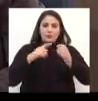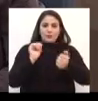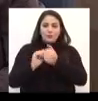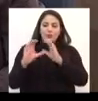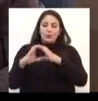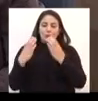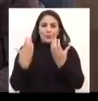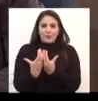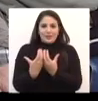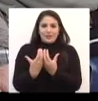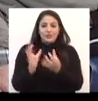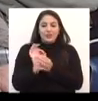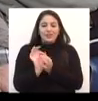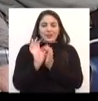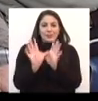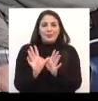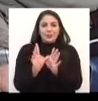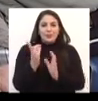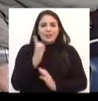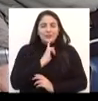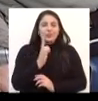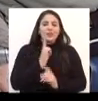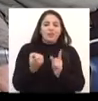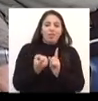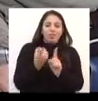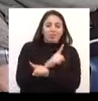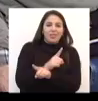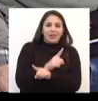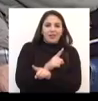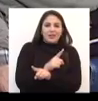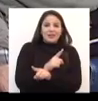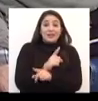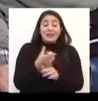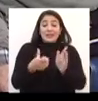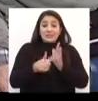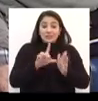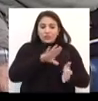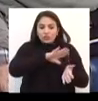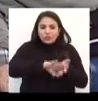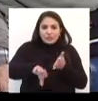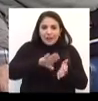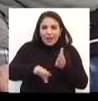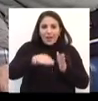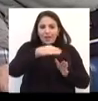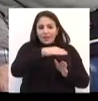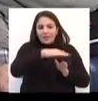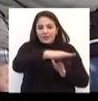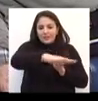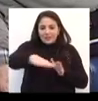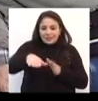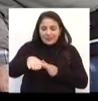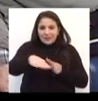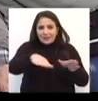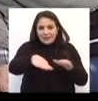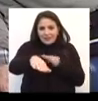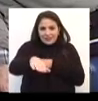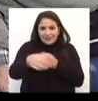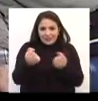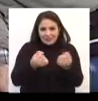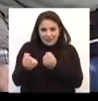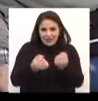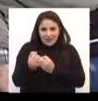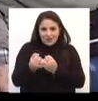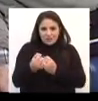e a comunidade permitiu que fosse revertida a retirada de parte do estacionamento na Avenida Moacir da